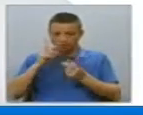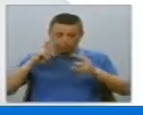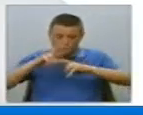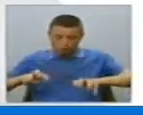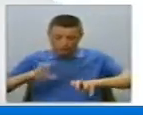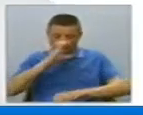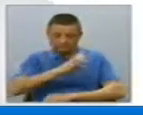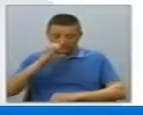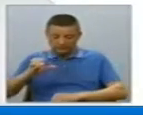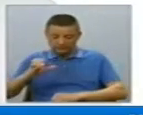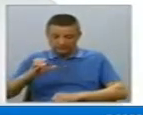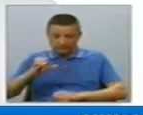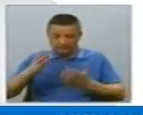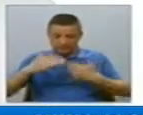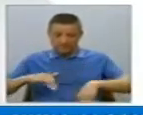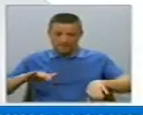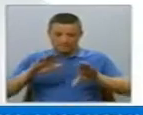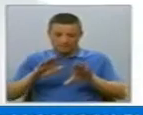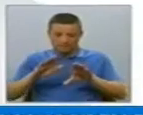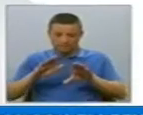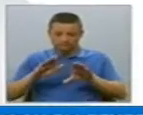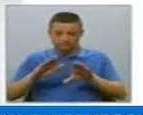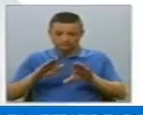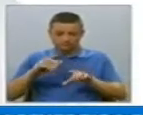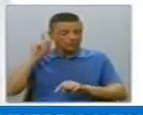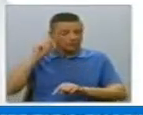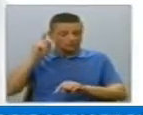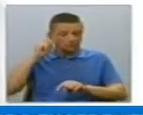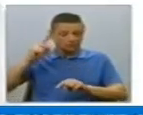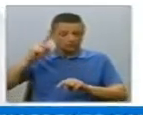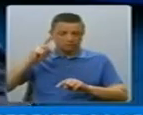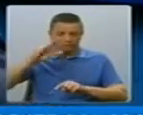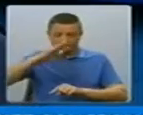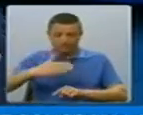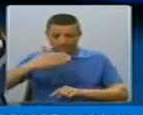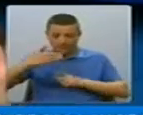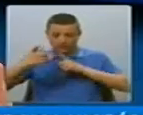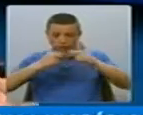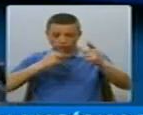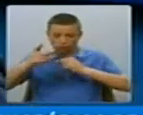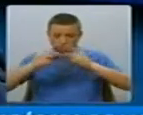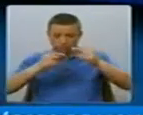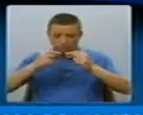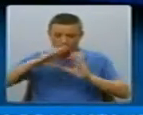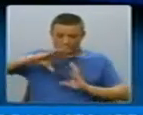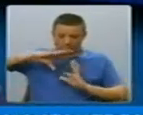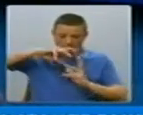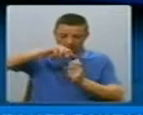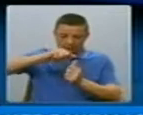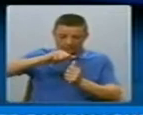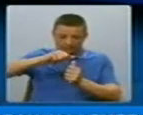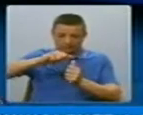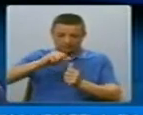é que os elementos fundamentais do universo, as primeiras estrelas, os primeiros planetas, aparecem muito